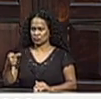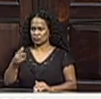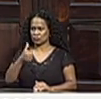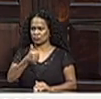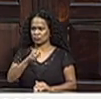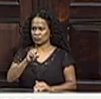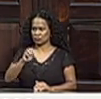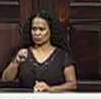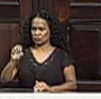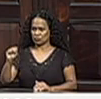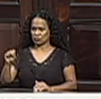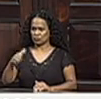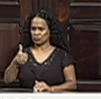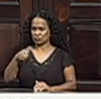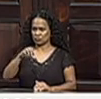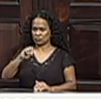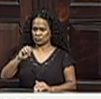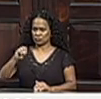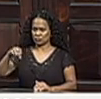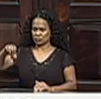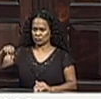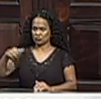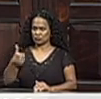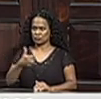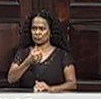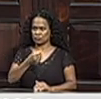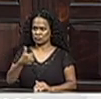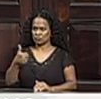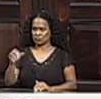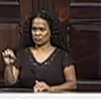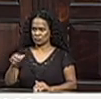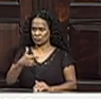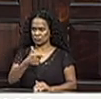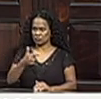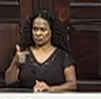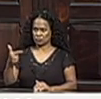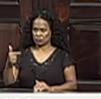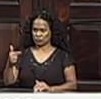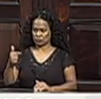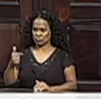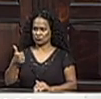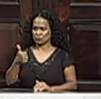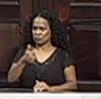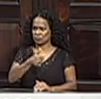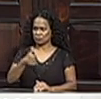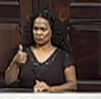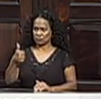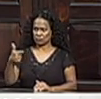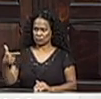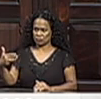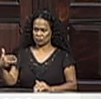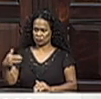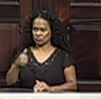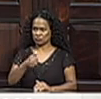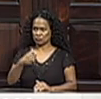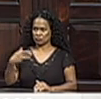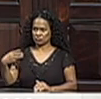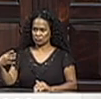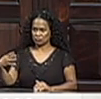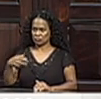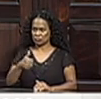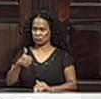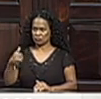108, 109, 110, 111, 112, 113,